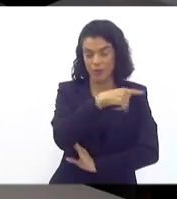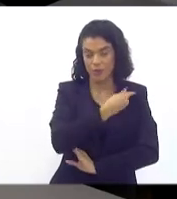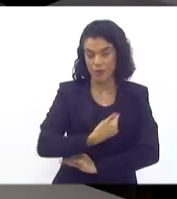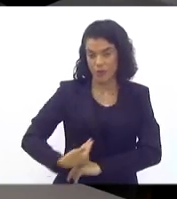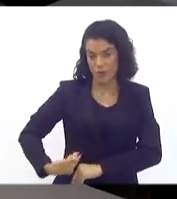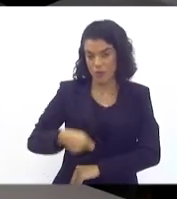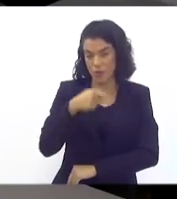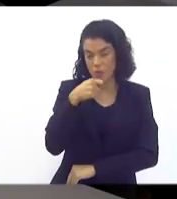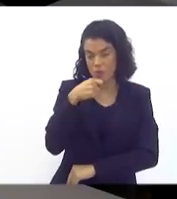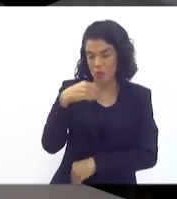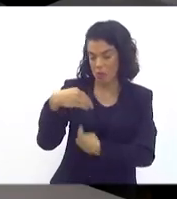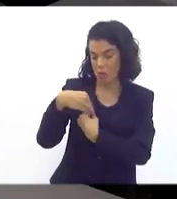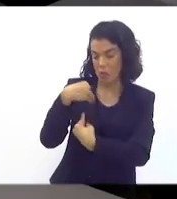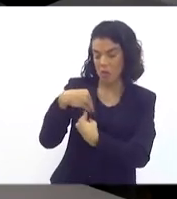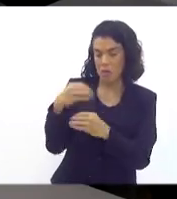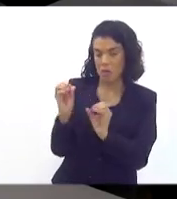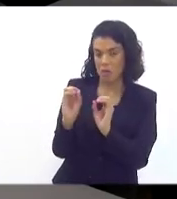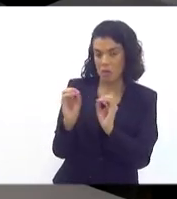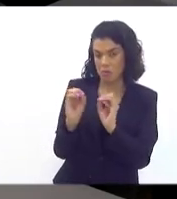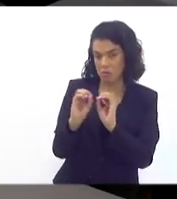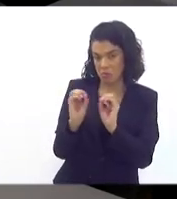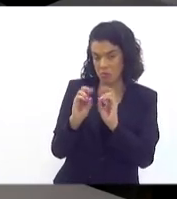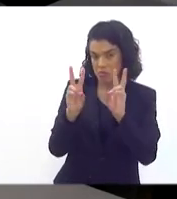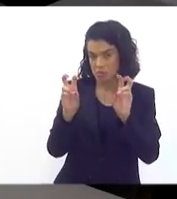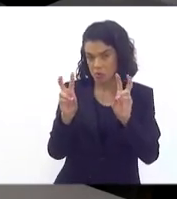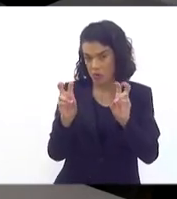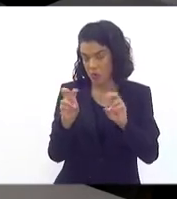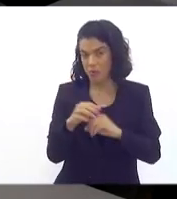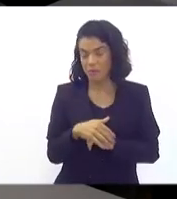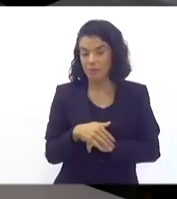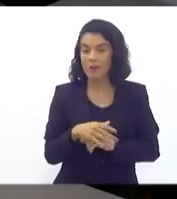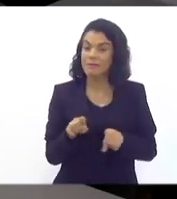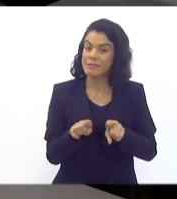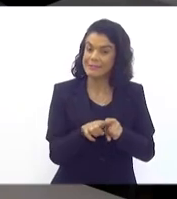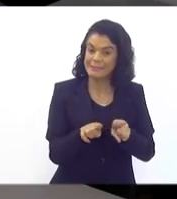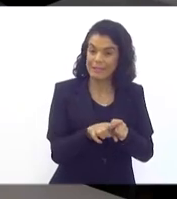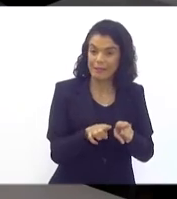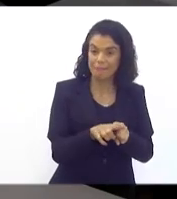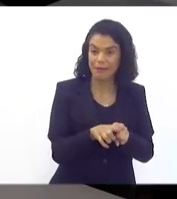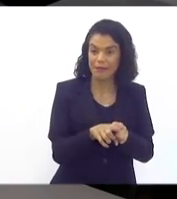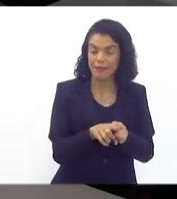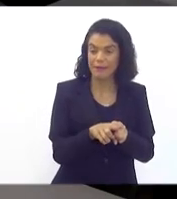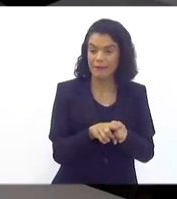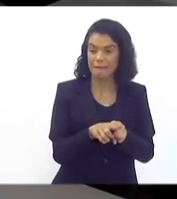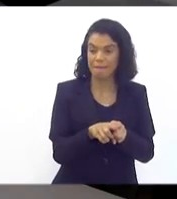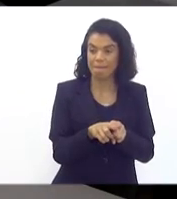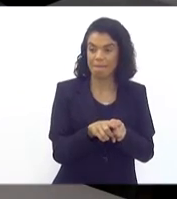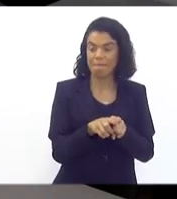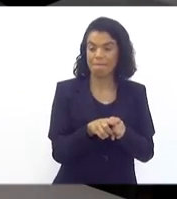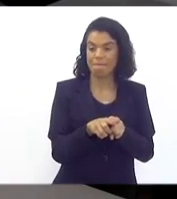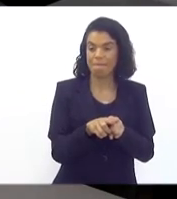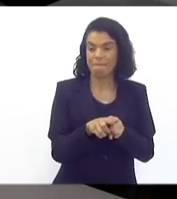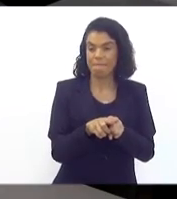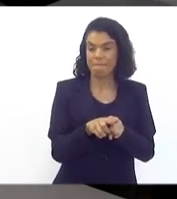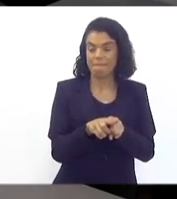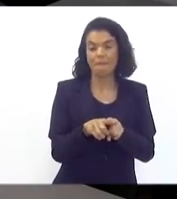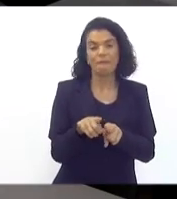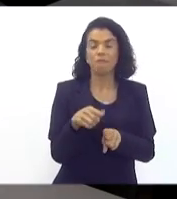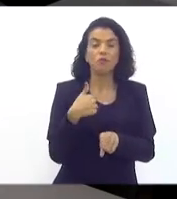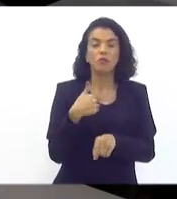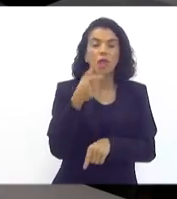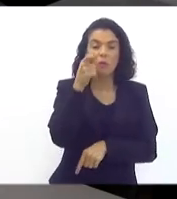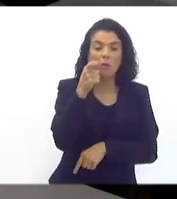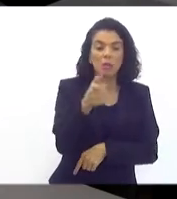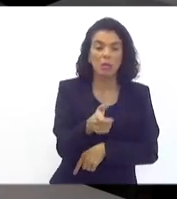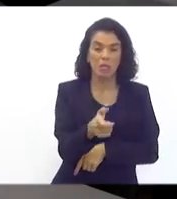tive orientação nenhuma nesse sentido dele mas também não não tem pretensão